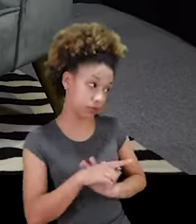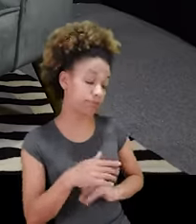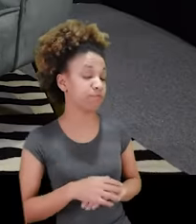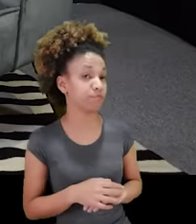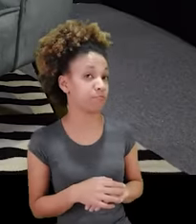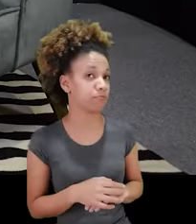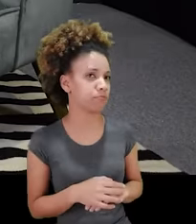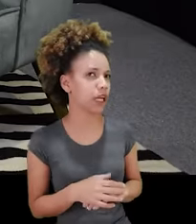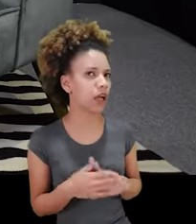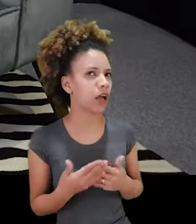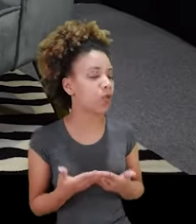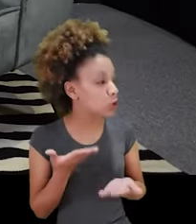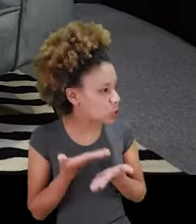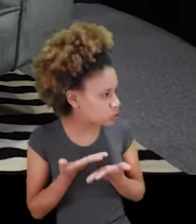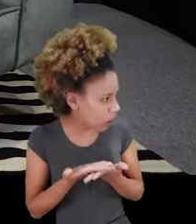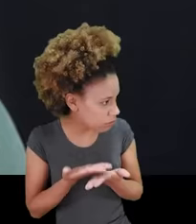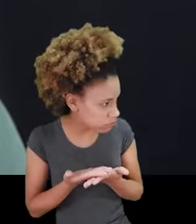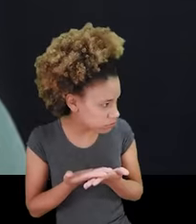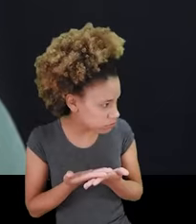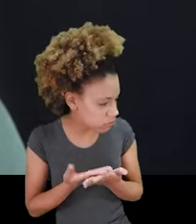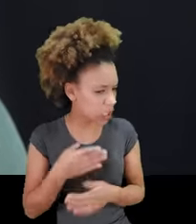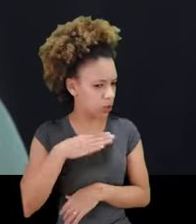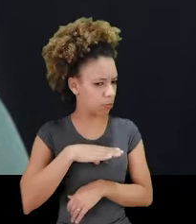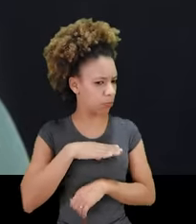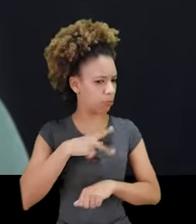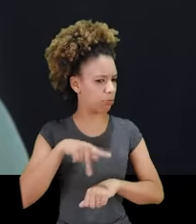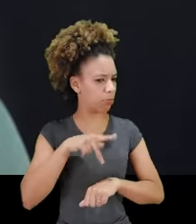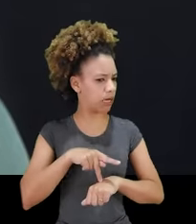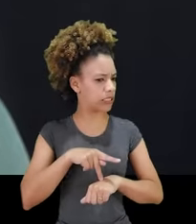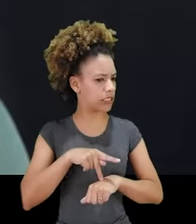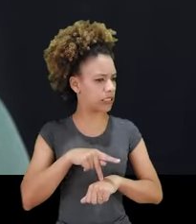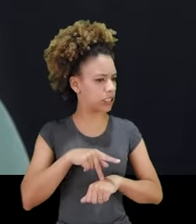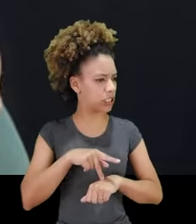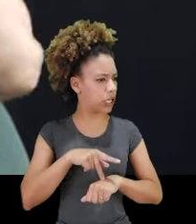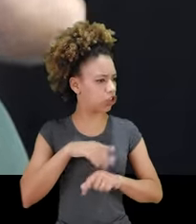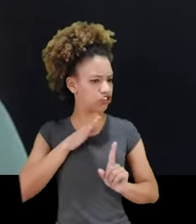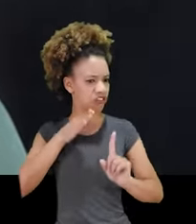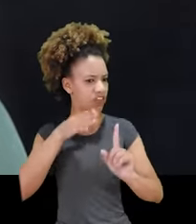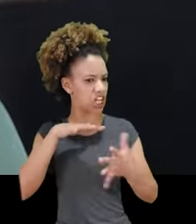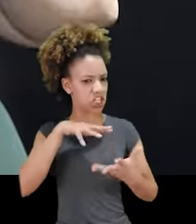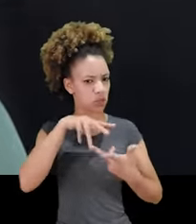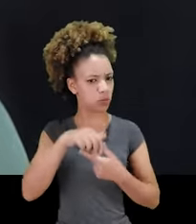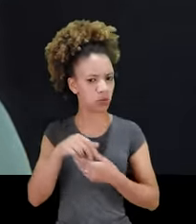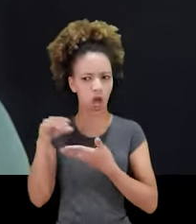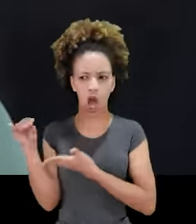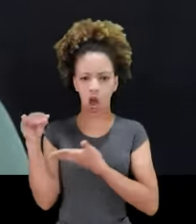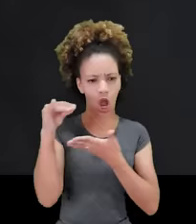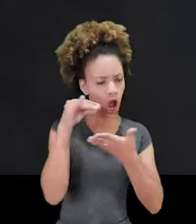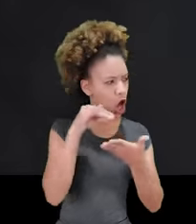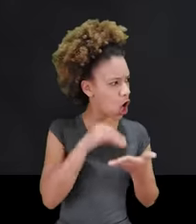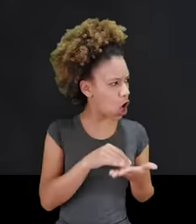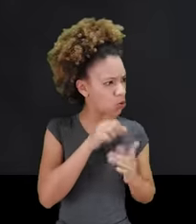para um português. Eu estudei que Portugal era o país dono do mundo. As colônias de